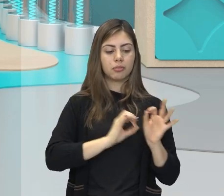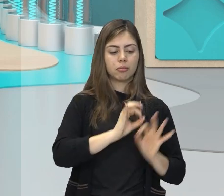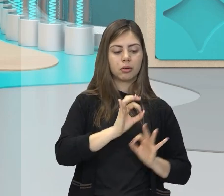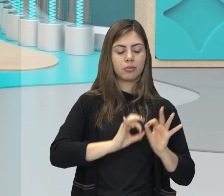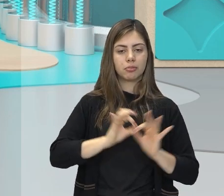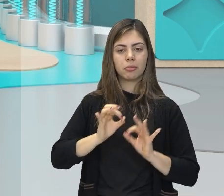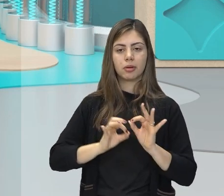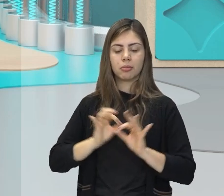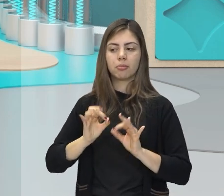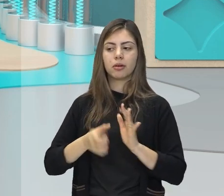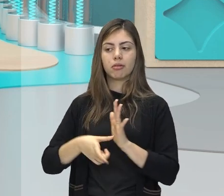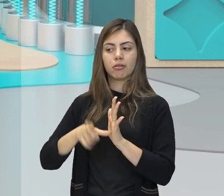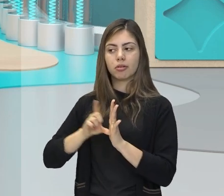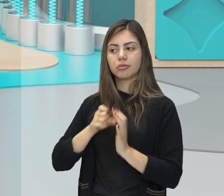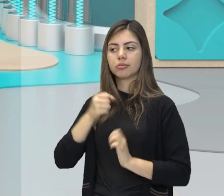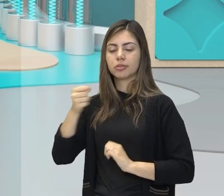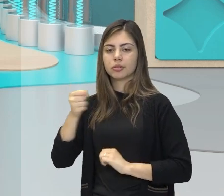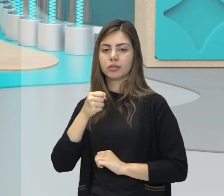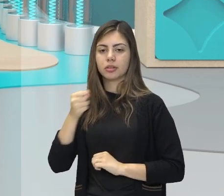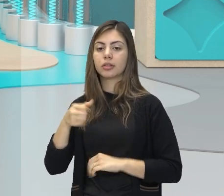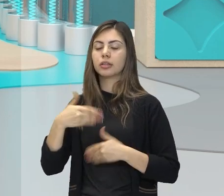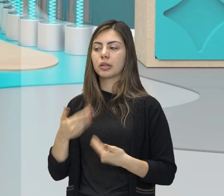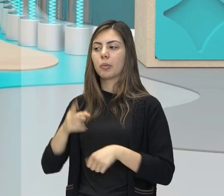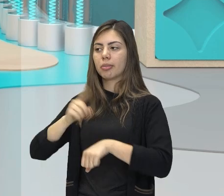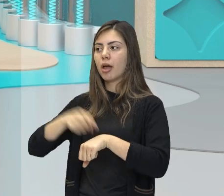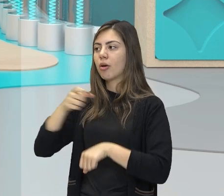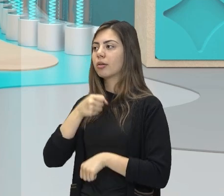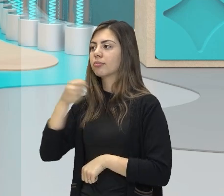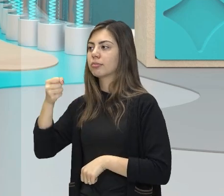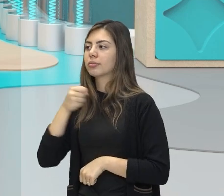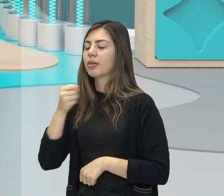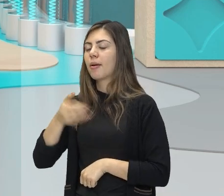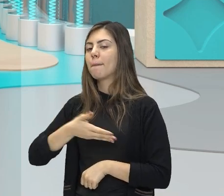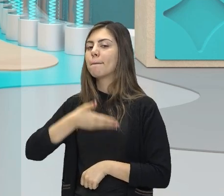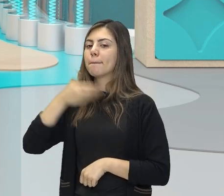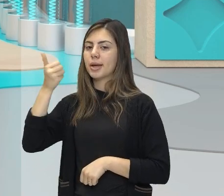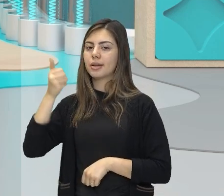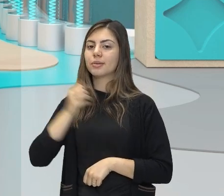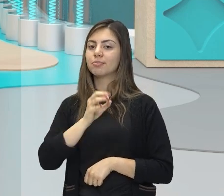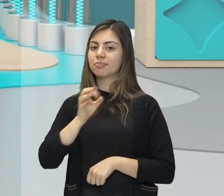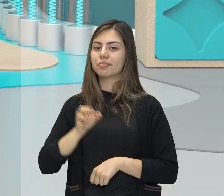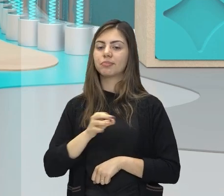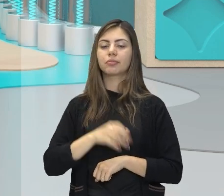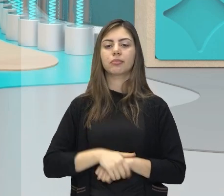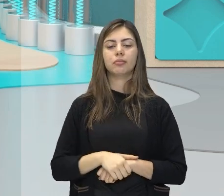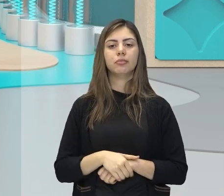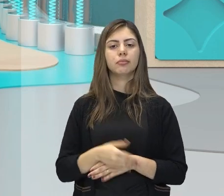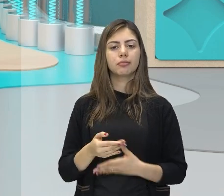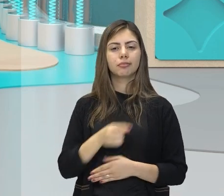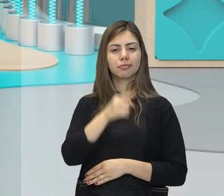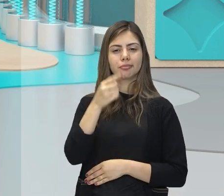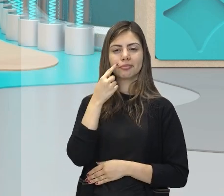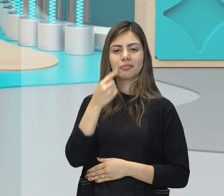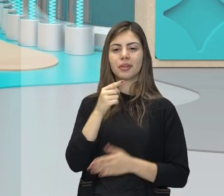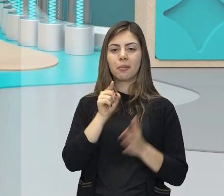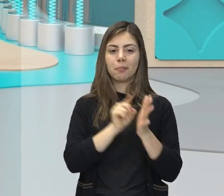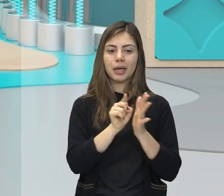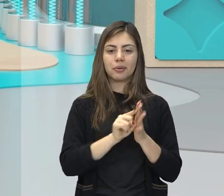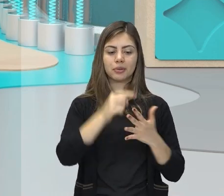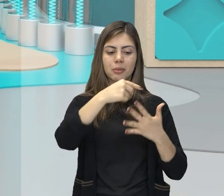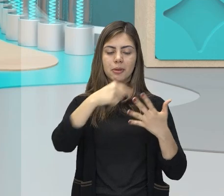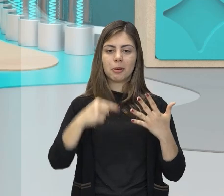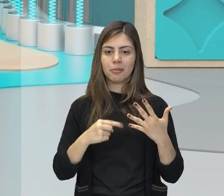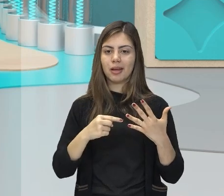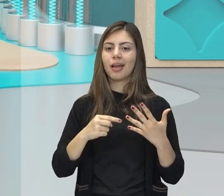aconteça para que o momento da entrevista seja o melhor possível. E vocês viram que todas as perguntas planejadas estavam ali